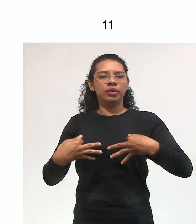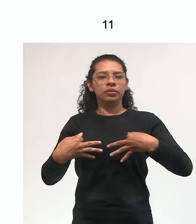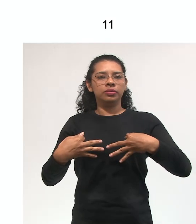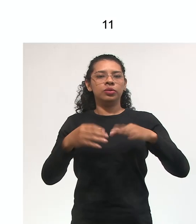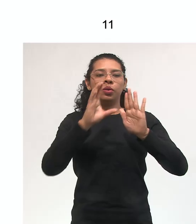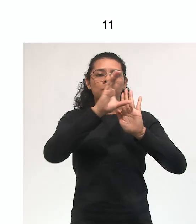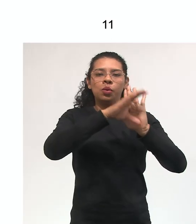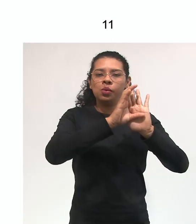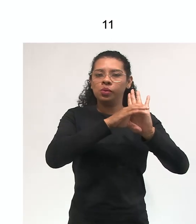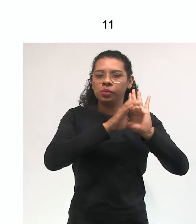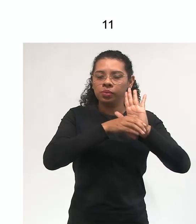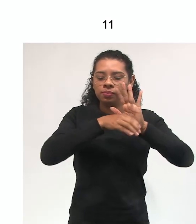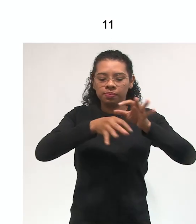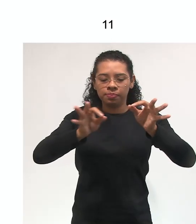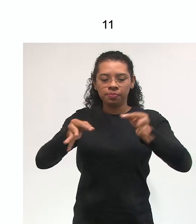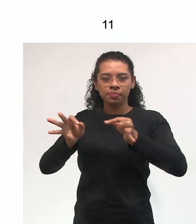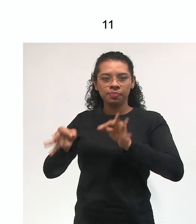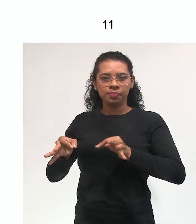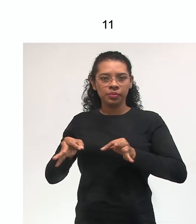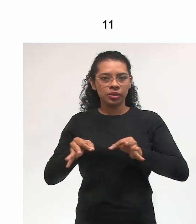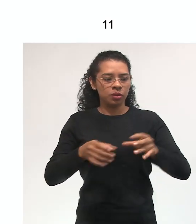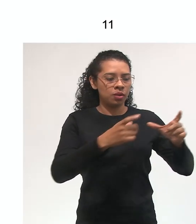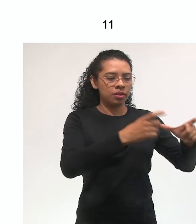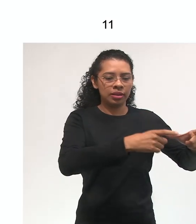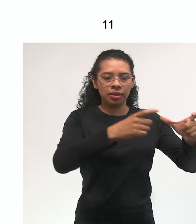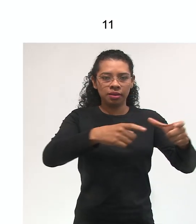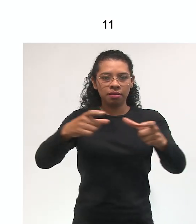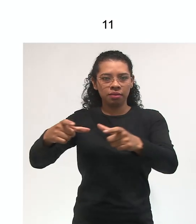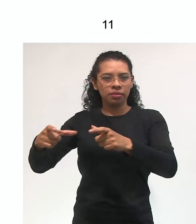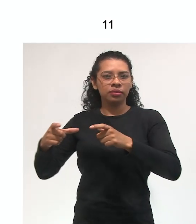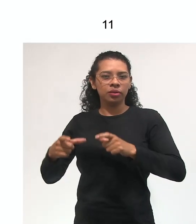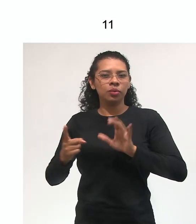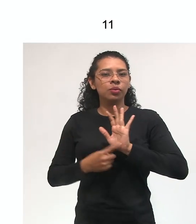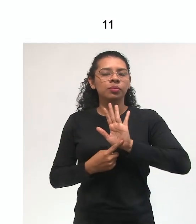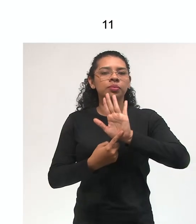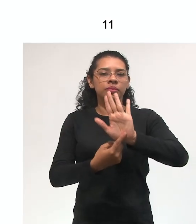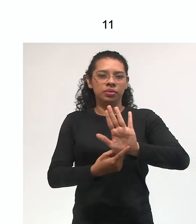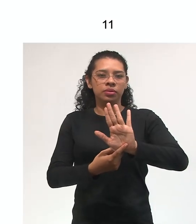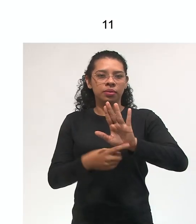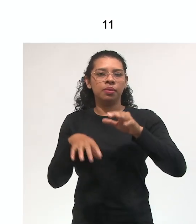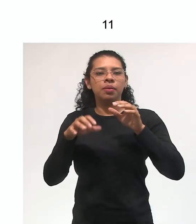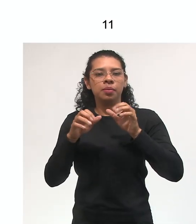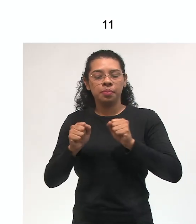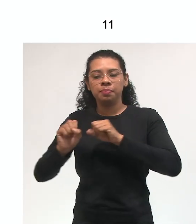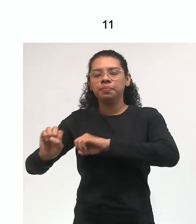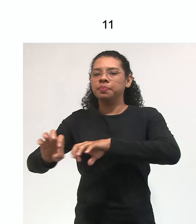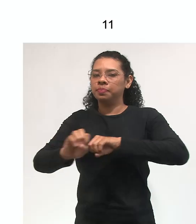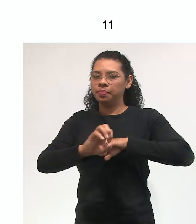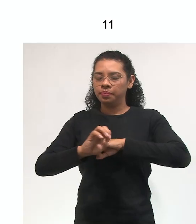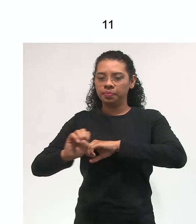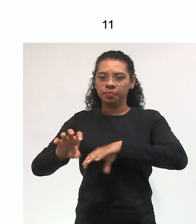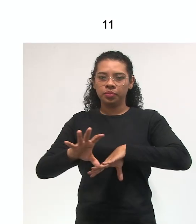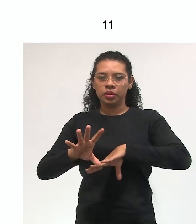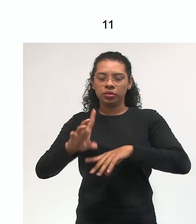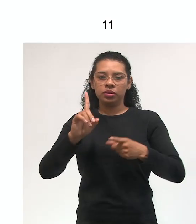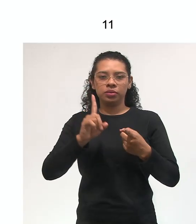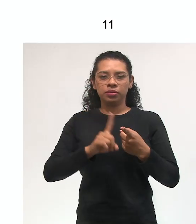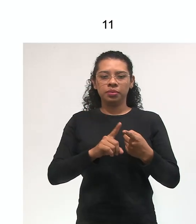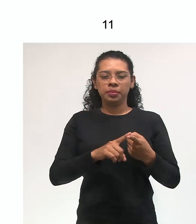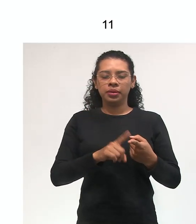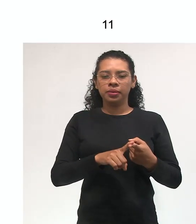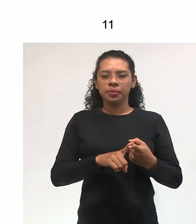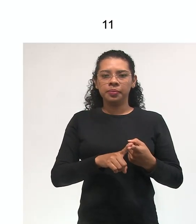o conteúdo de classe ao qual estiver exposta, ela pode ser a educação, né?